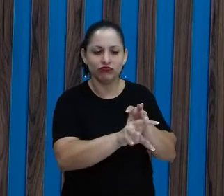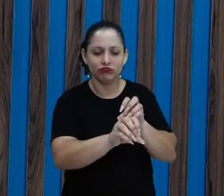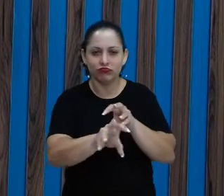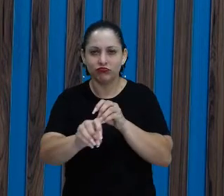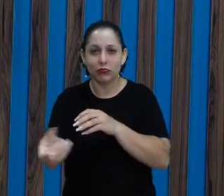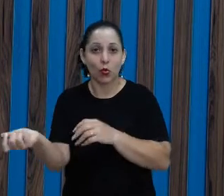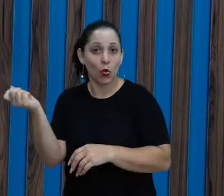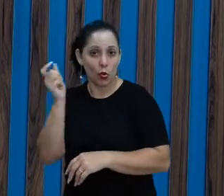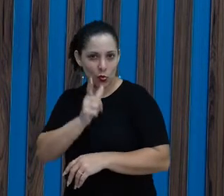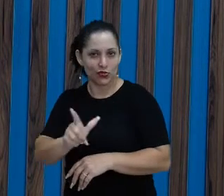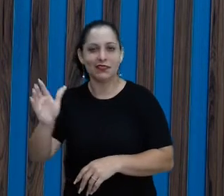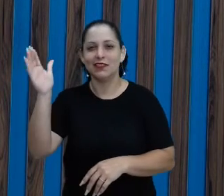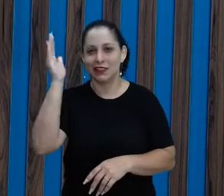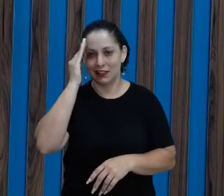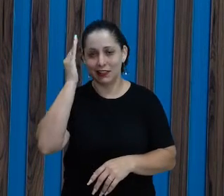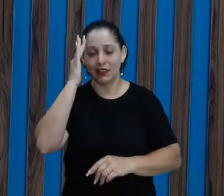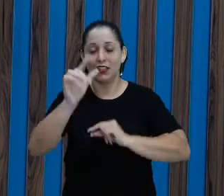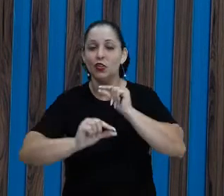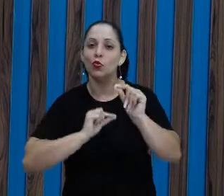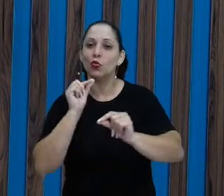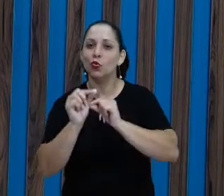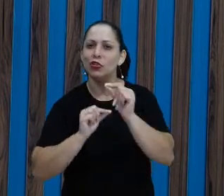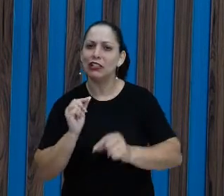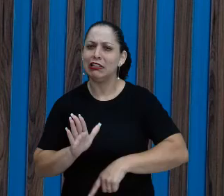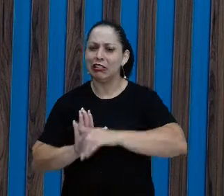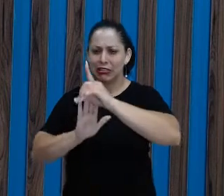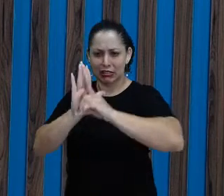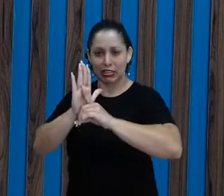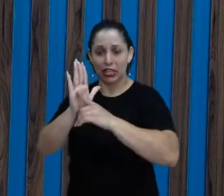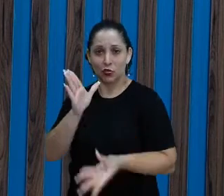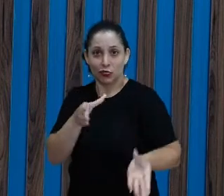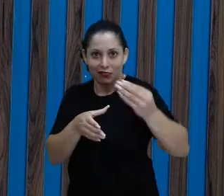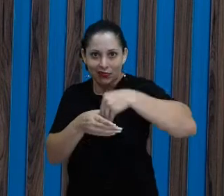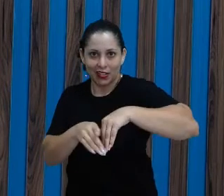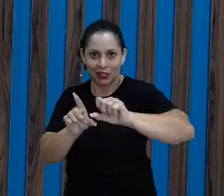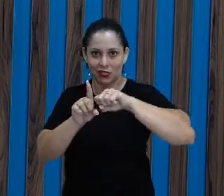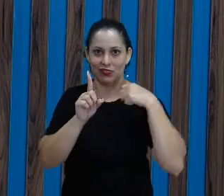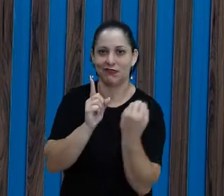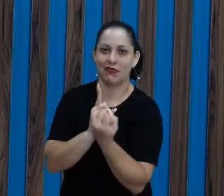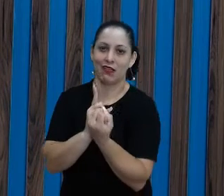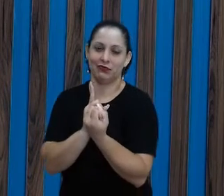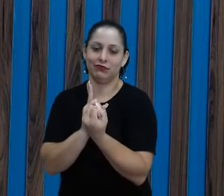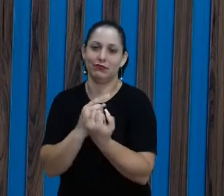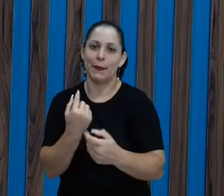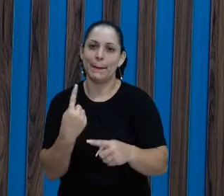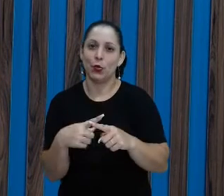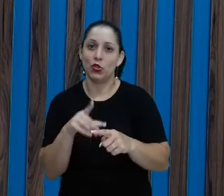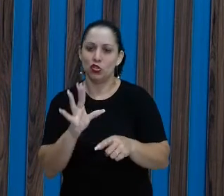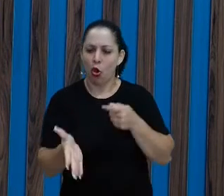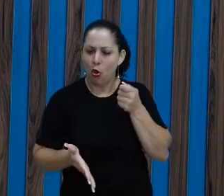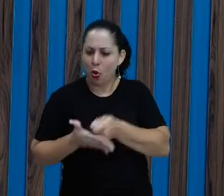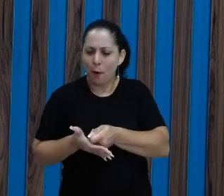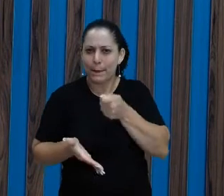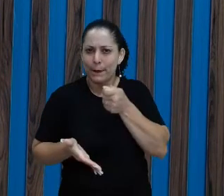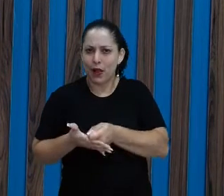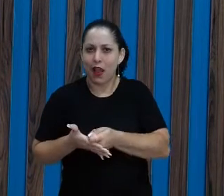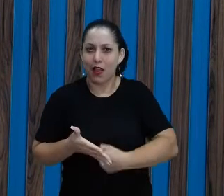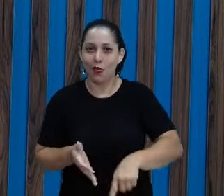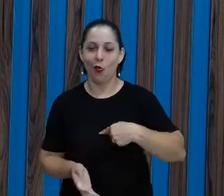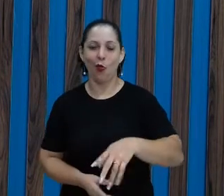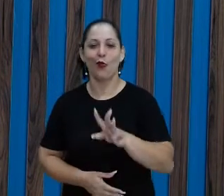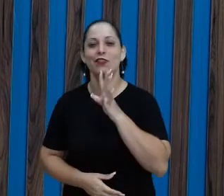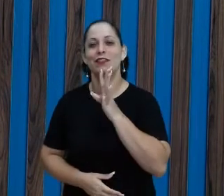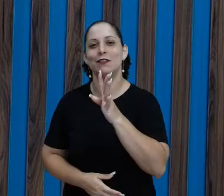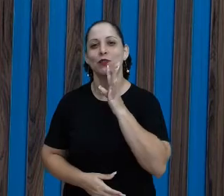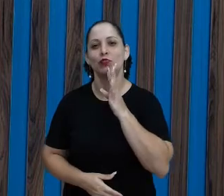gente consegue entender o que é que a gente tem de direito dentro da nossa sociedade. Porque a gente só pode cobrar aquilo que a gente